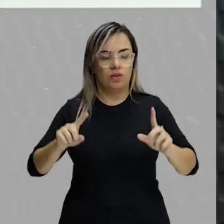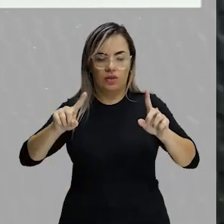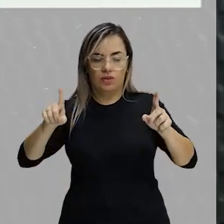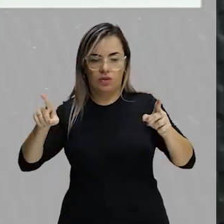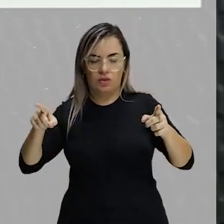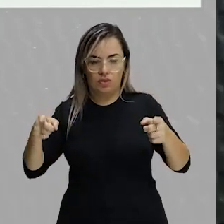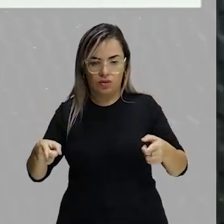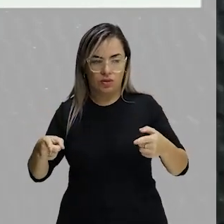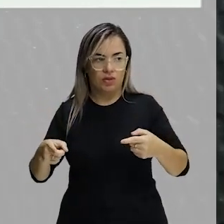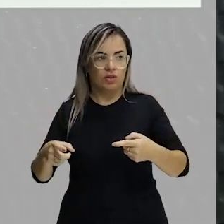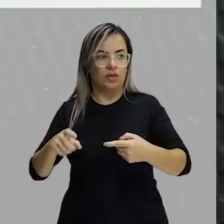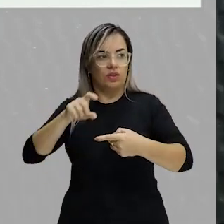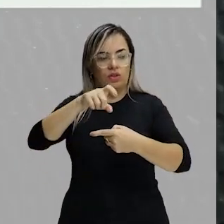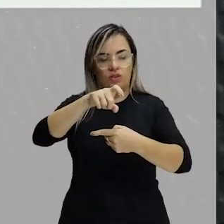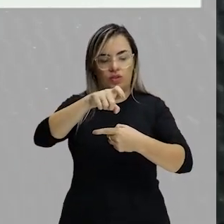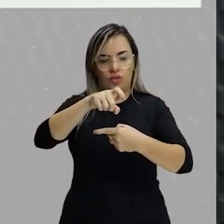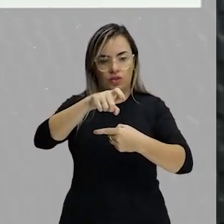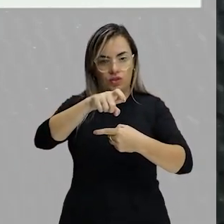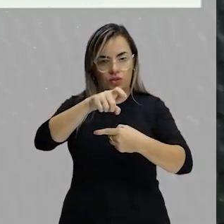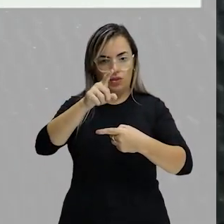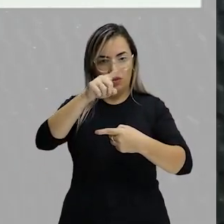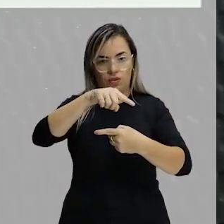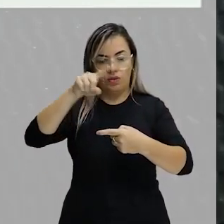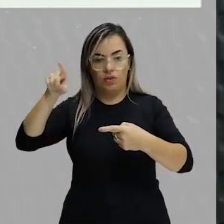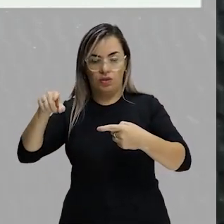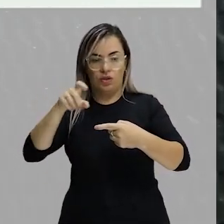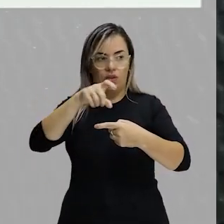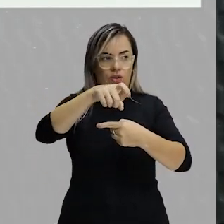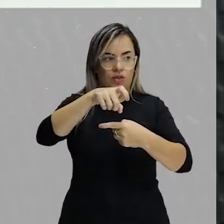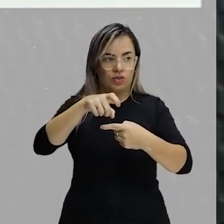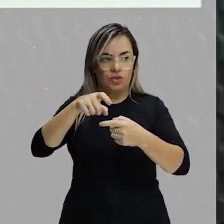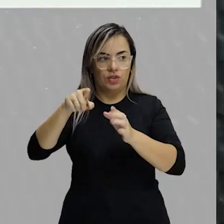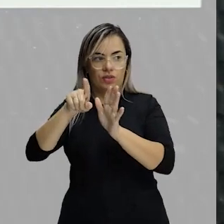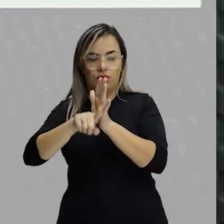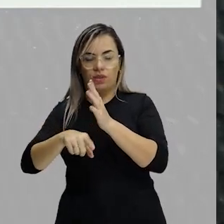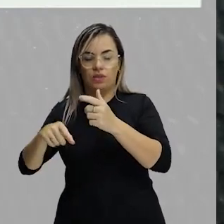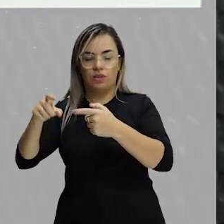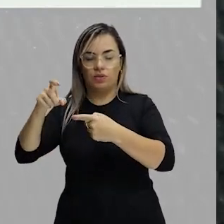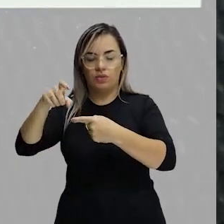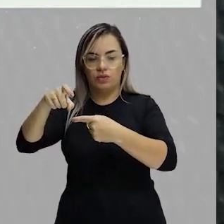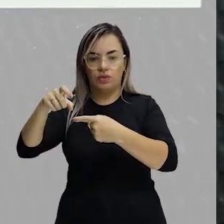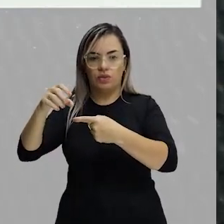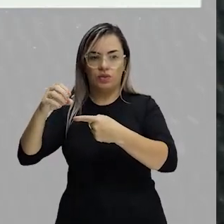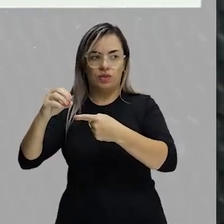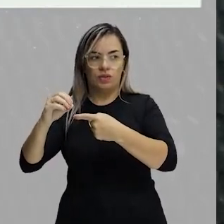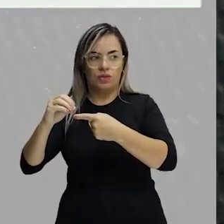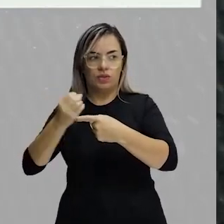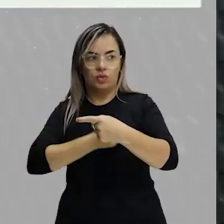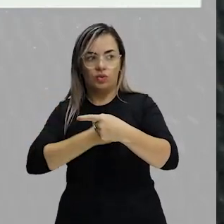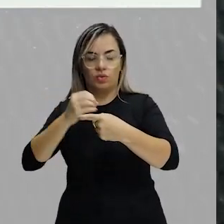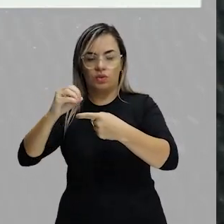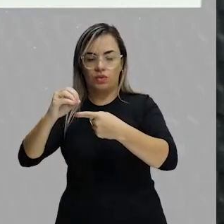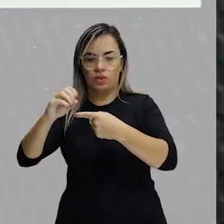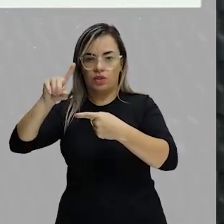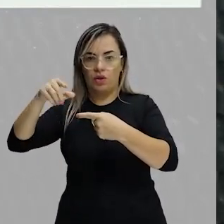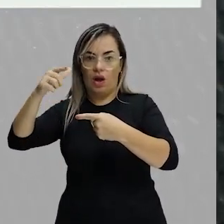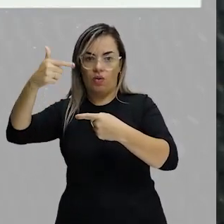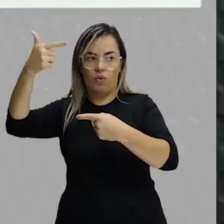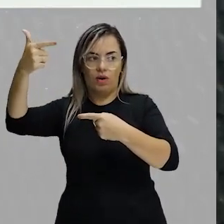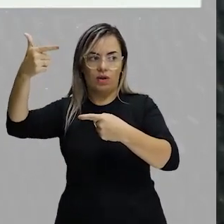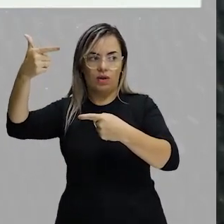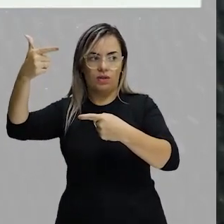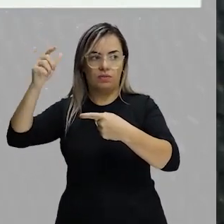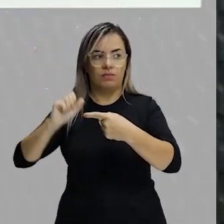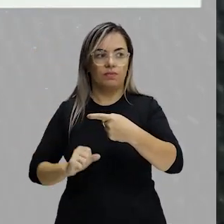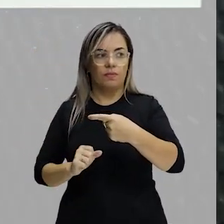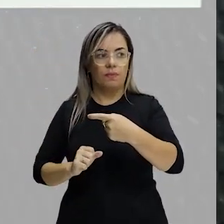sobre a ao quadrado, certo? Mais y